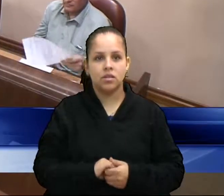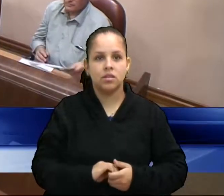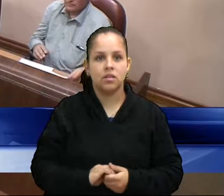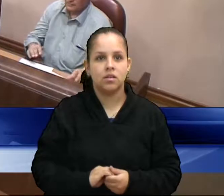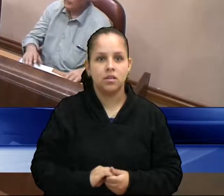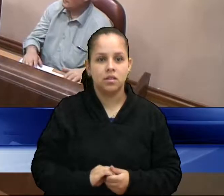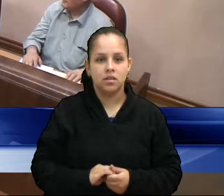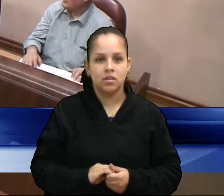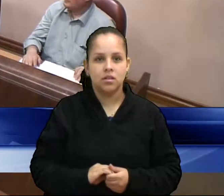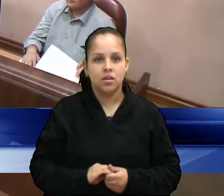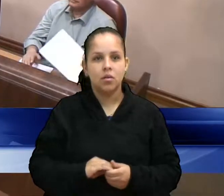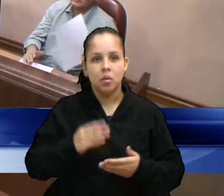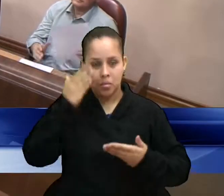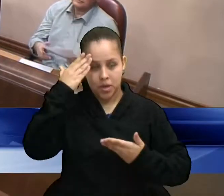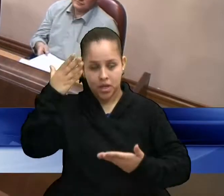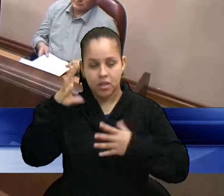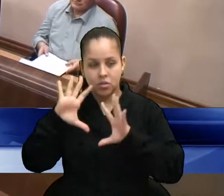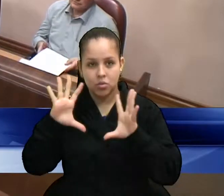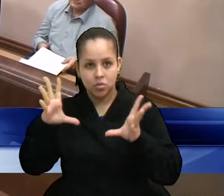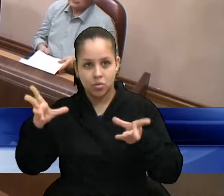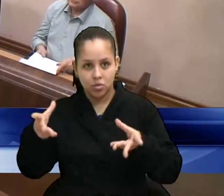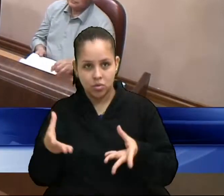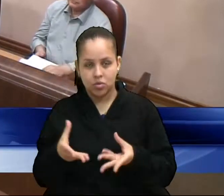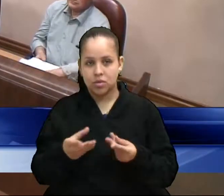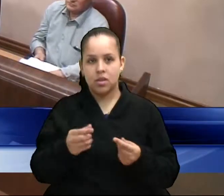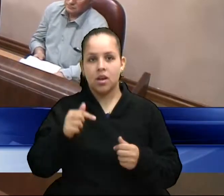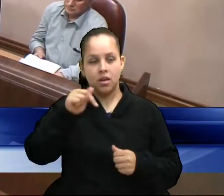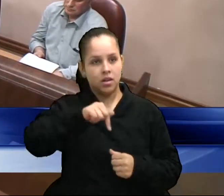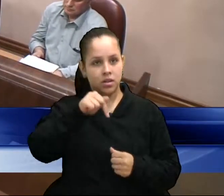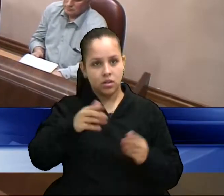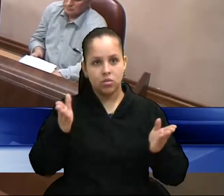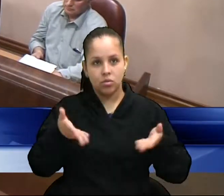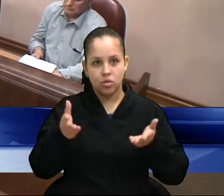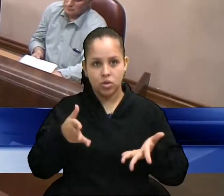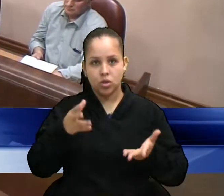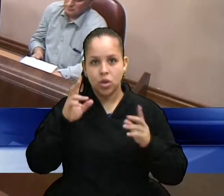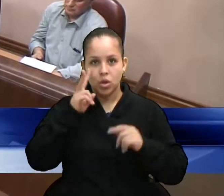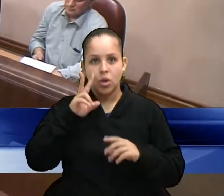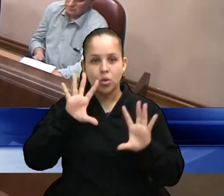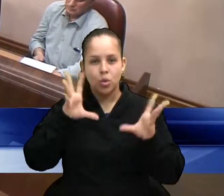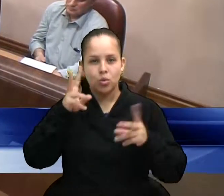Saudando a mesa, saúdo a todos os presentes e todos os espectadores.